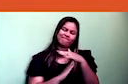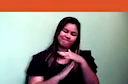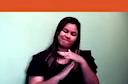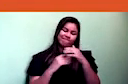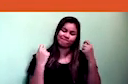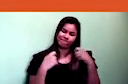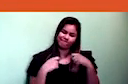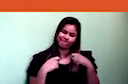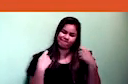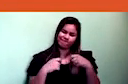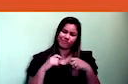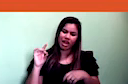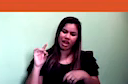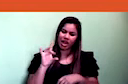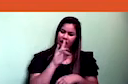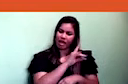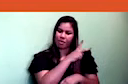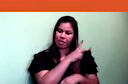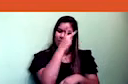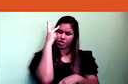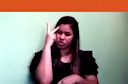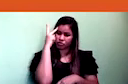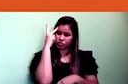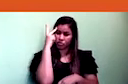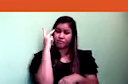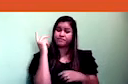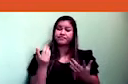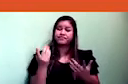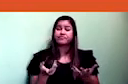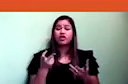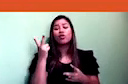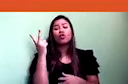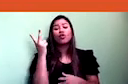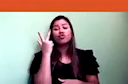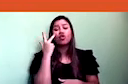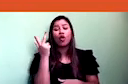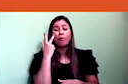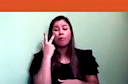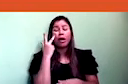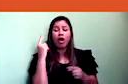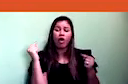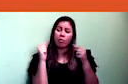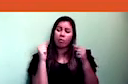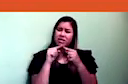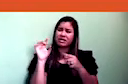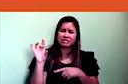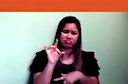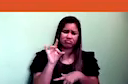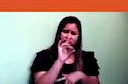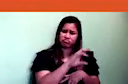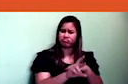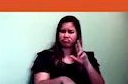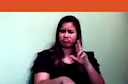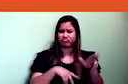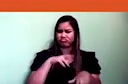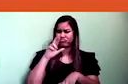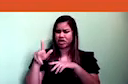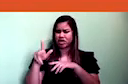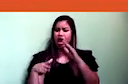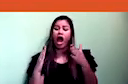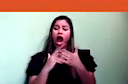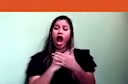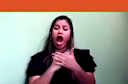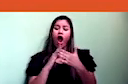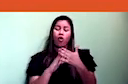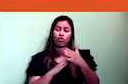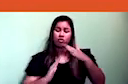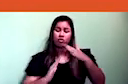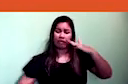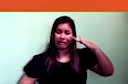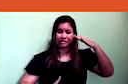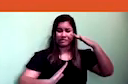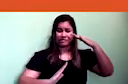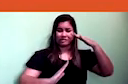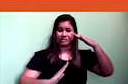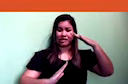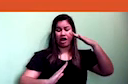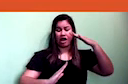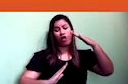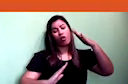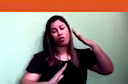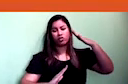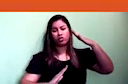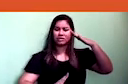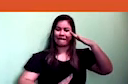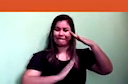aceitável para cada pessoa. Então, quando a gente fala normais da vida, isso vai depender de pessoa a pessoa. Algumas pessoas são mais extensivas,